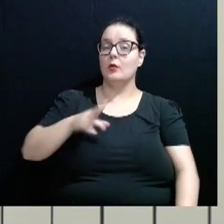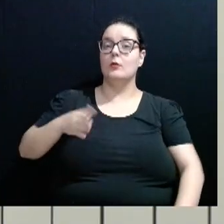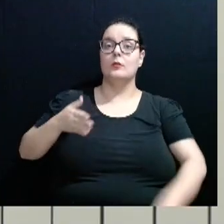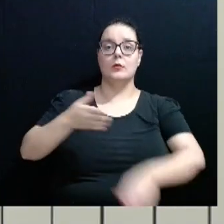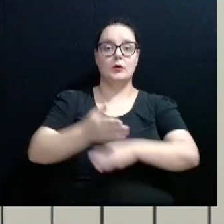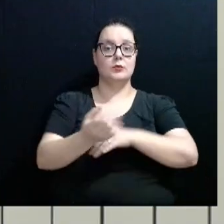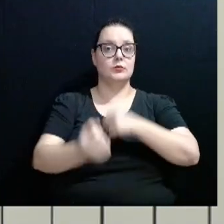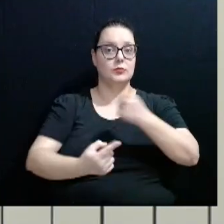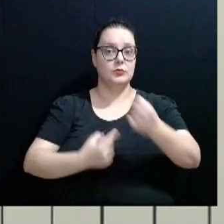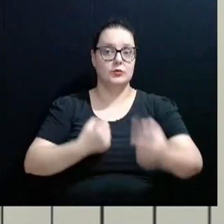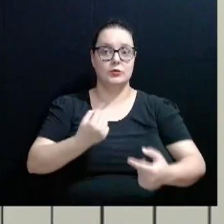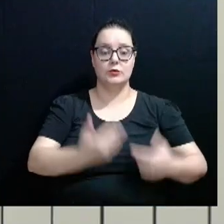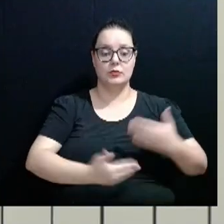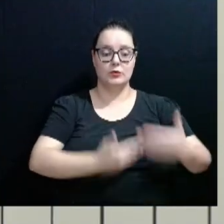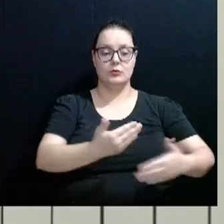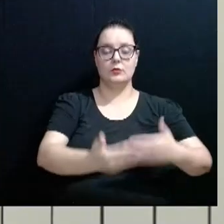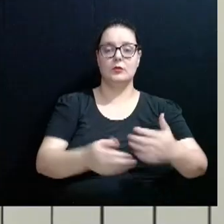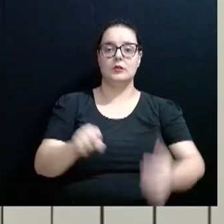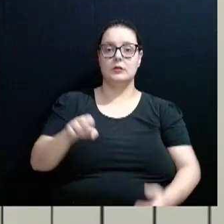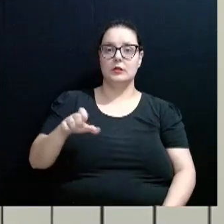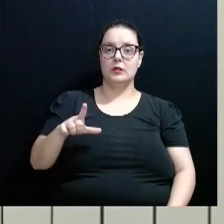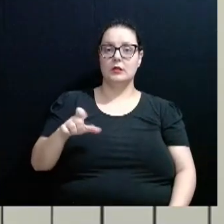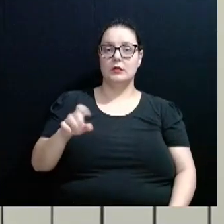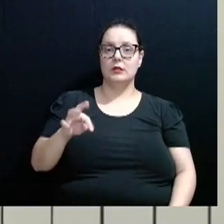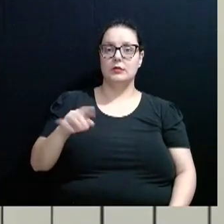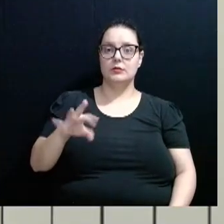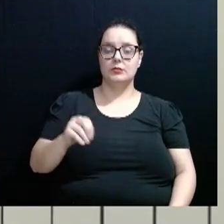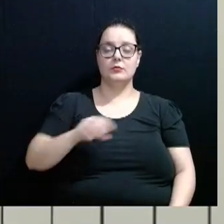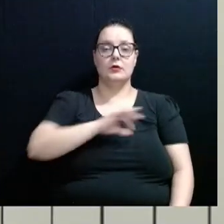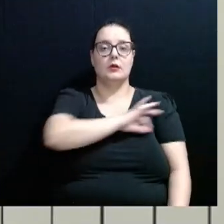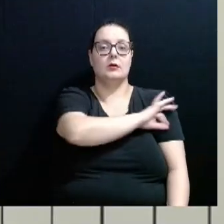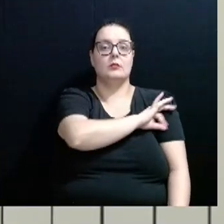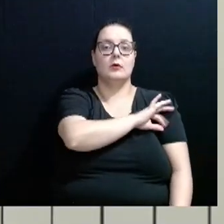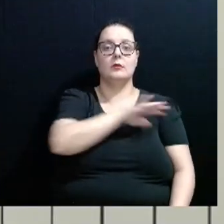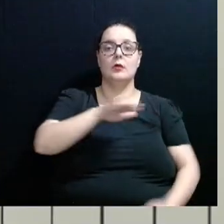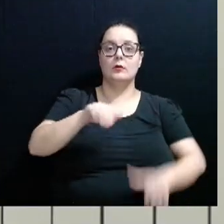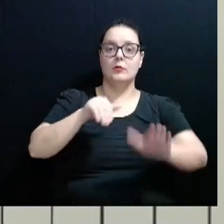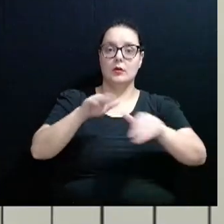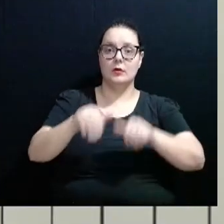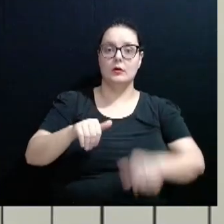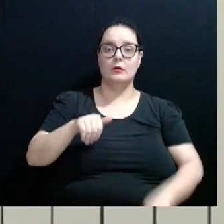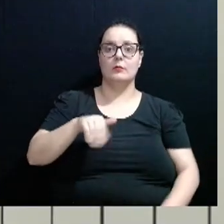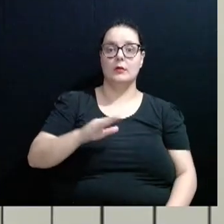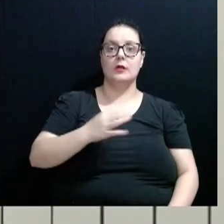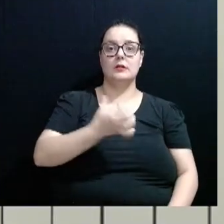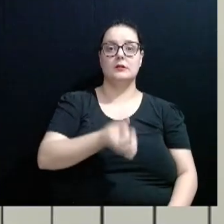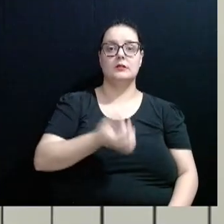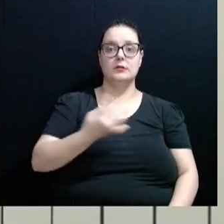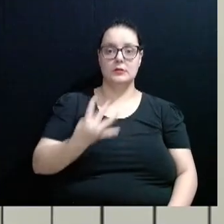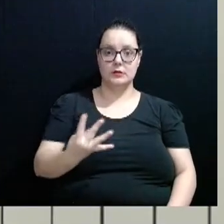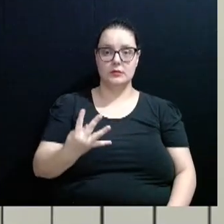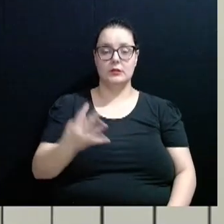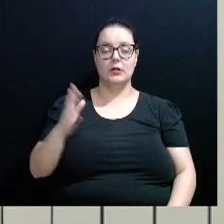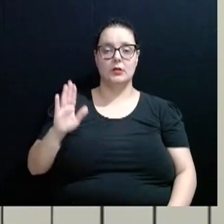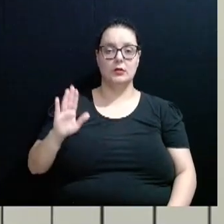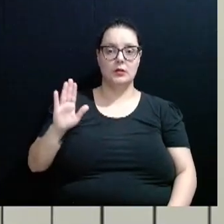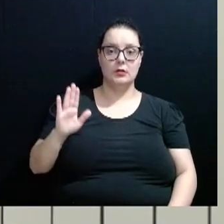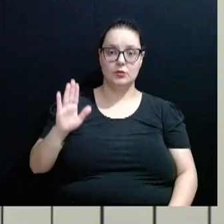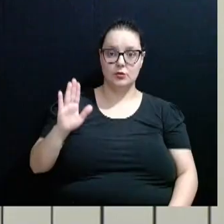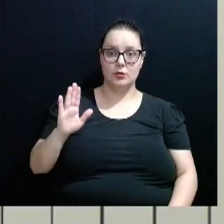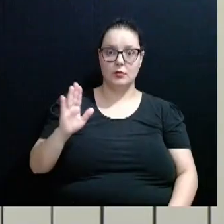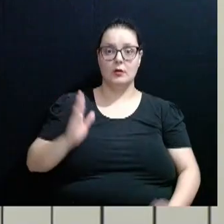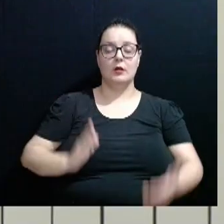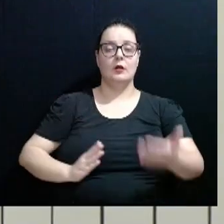processo seletivo. A Prefeitura está convocando mais 64 candidatos aprovados